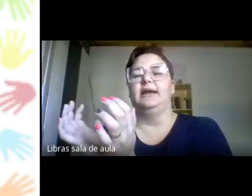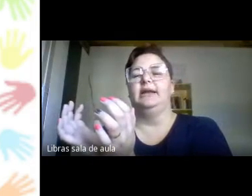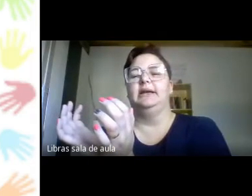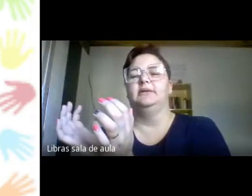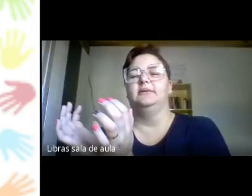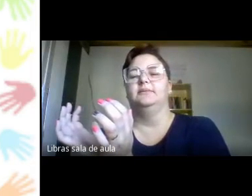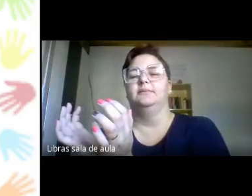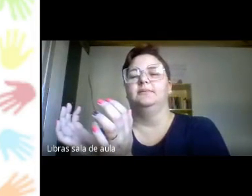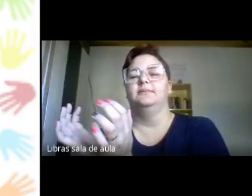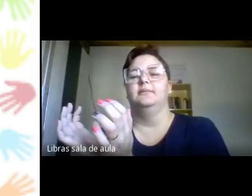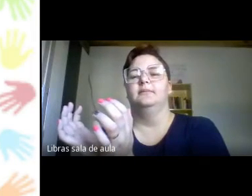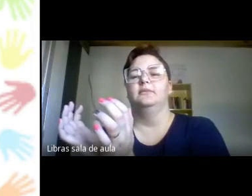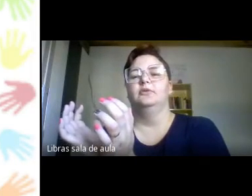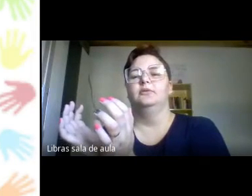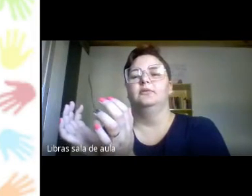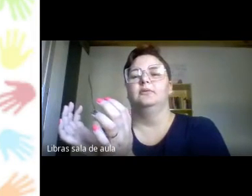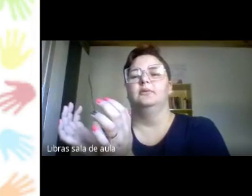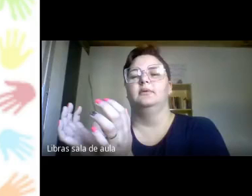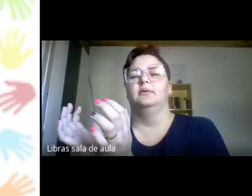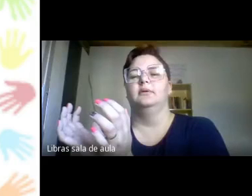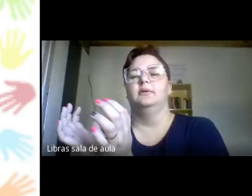Certo, Karina?